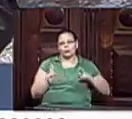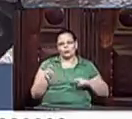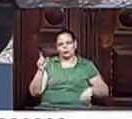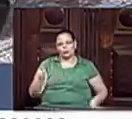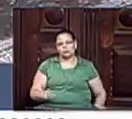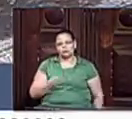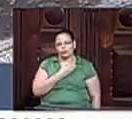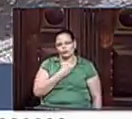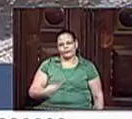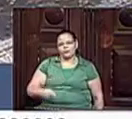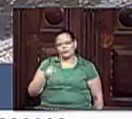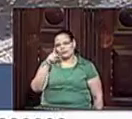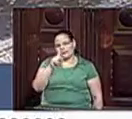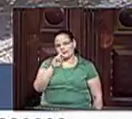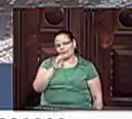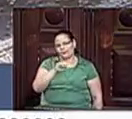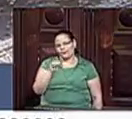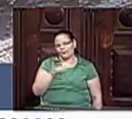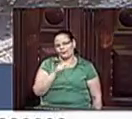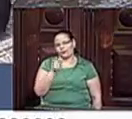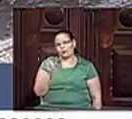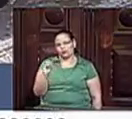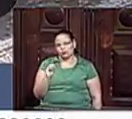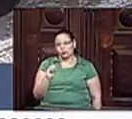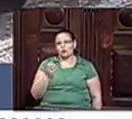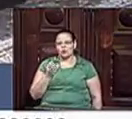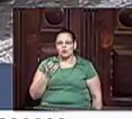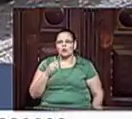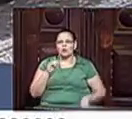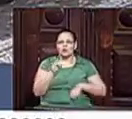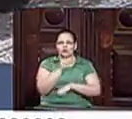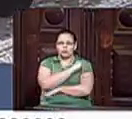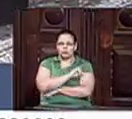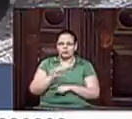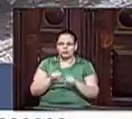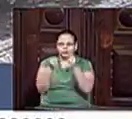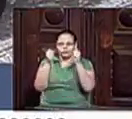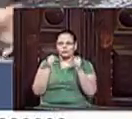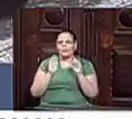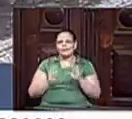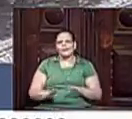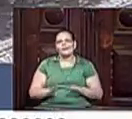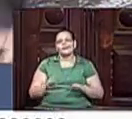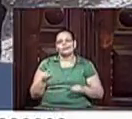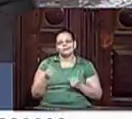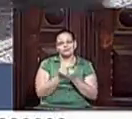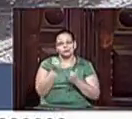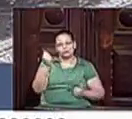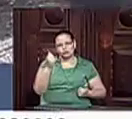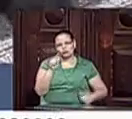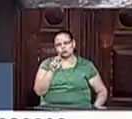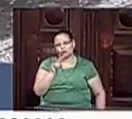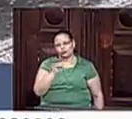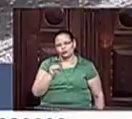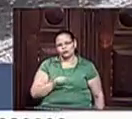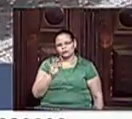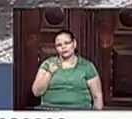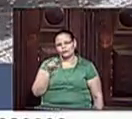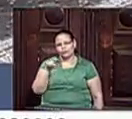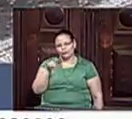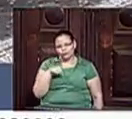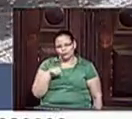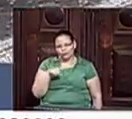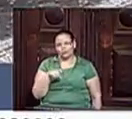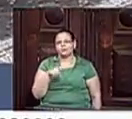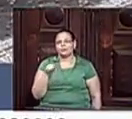pretende o que para com o Estado do Rio de Janeiro? Mas o ministro Luiz Fux, que foi tão ágil para fazer a filha